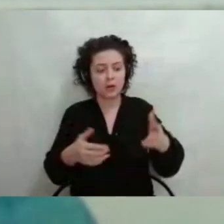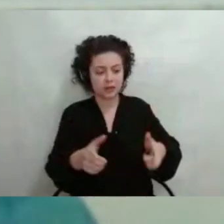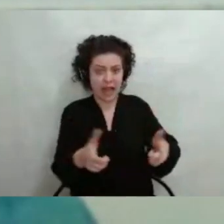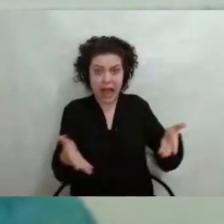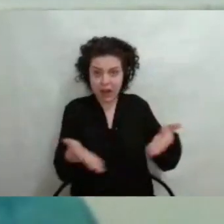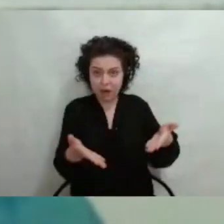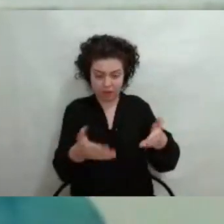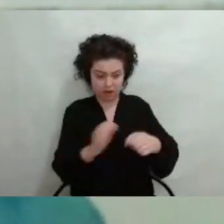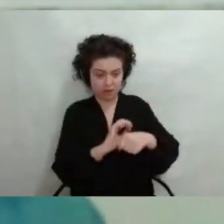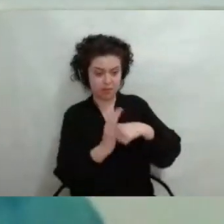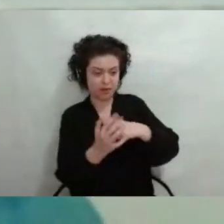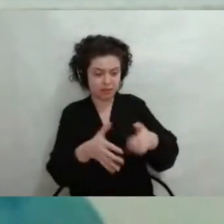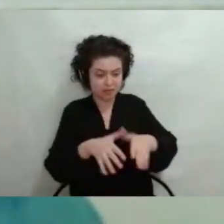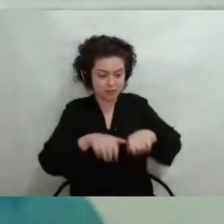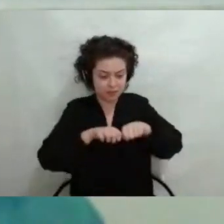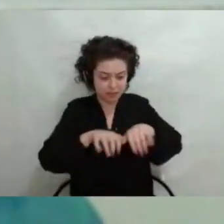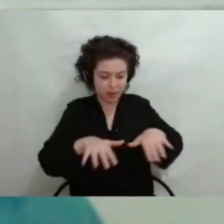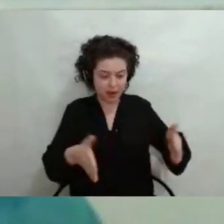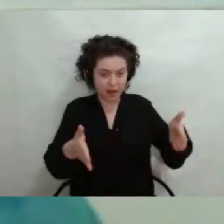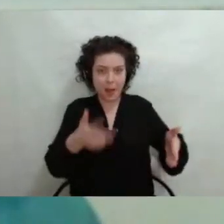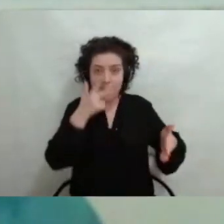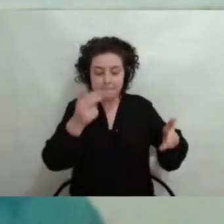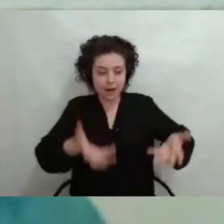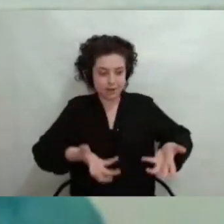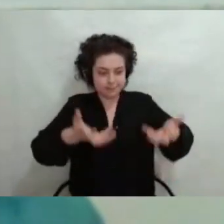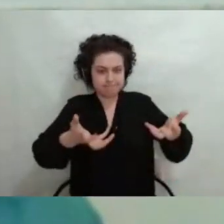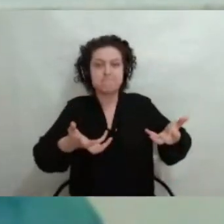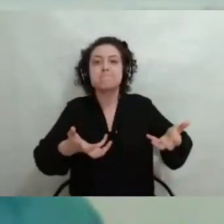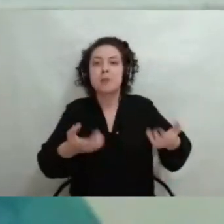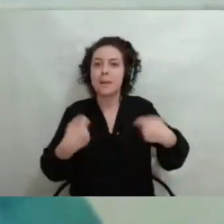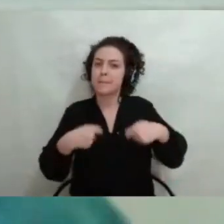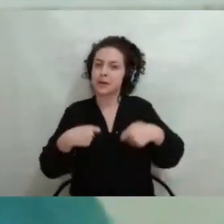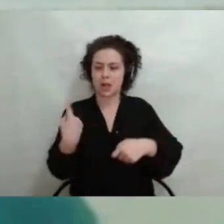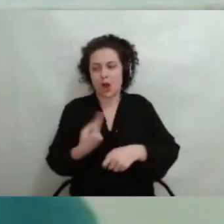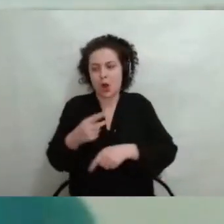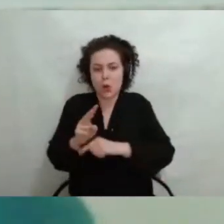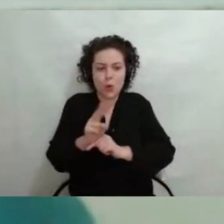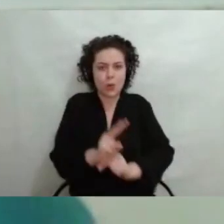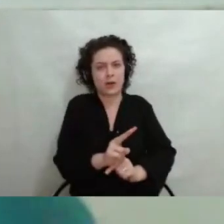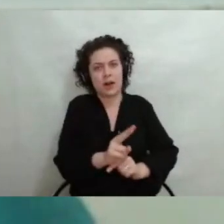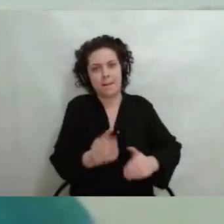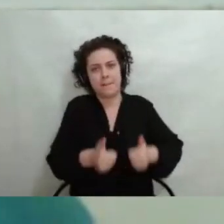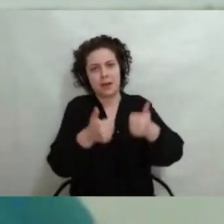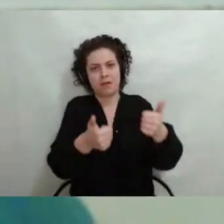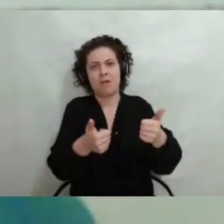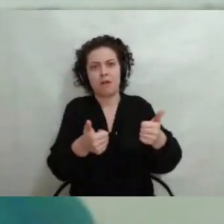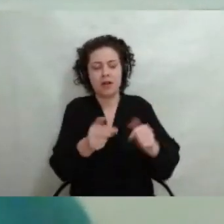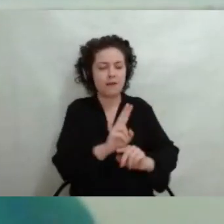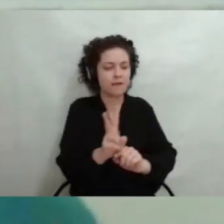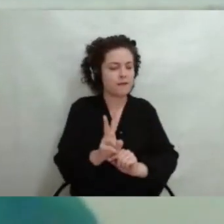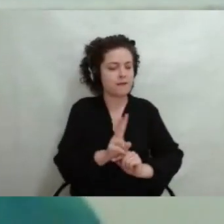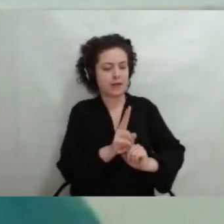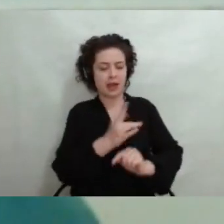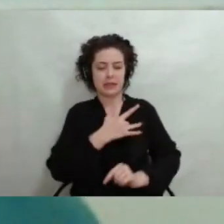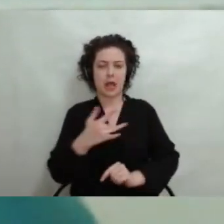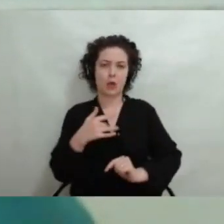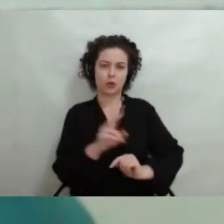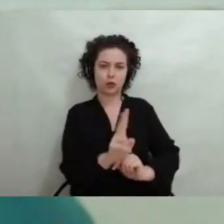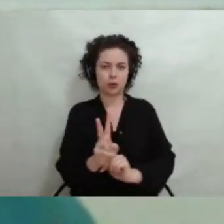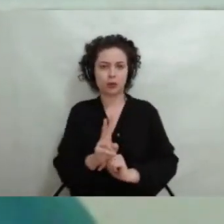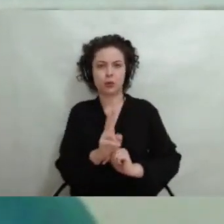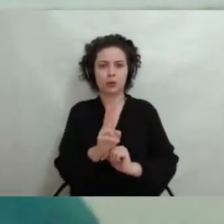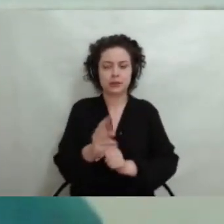essa epidemia no momento, nós precisamos cuidar melhor do fortalecimento da vigilância em saúde,